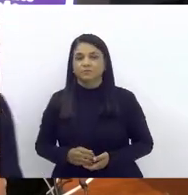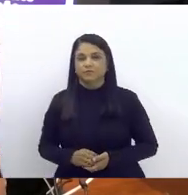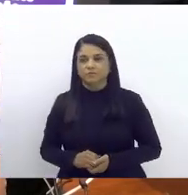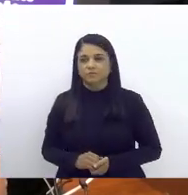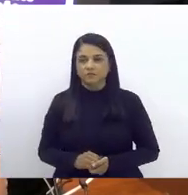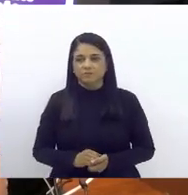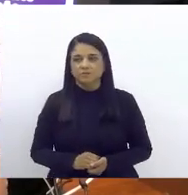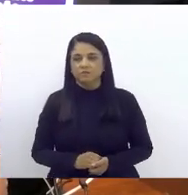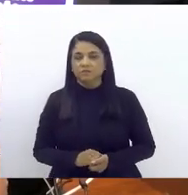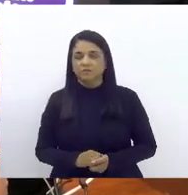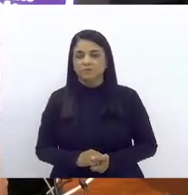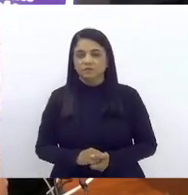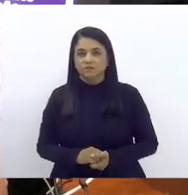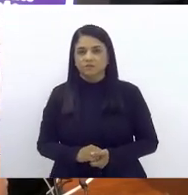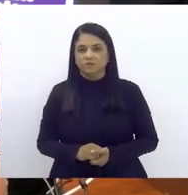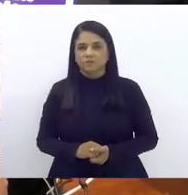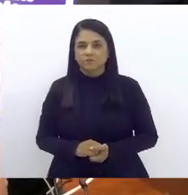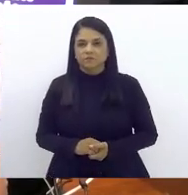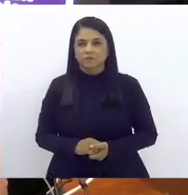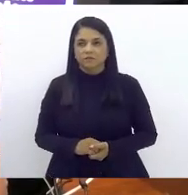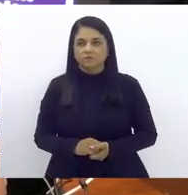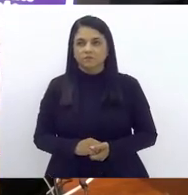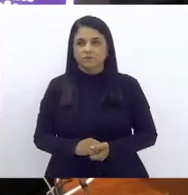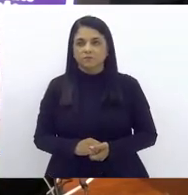Eu vou dividir o centro aqui com você.